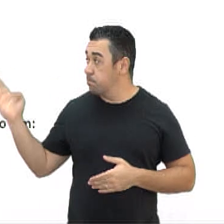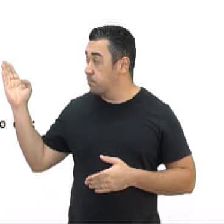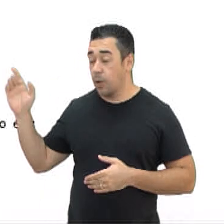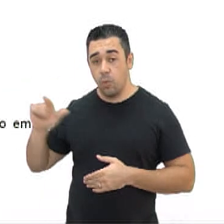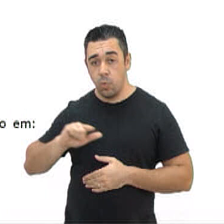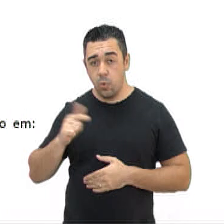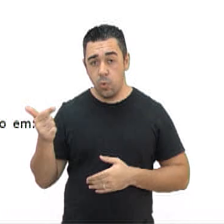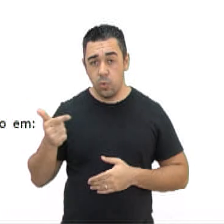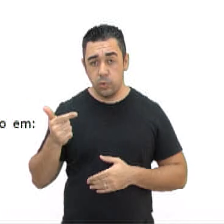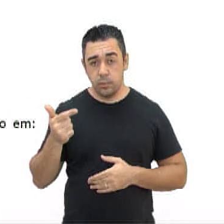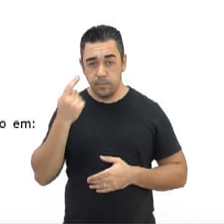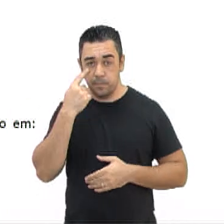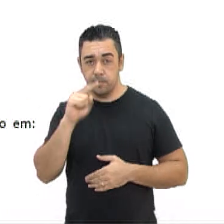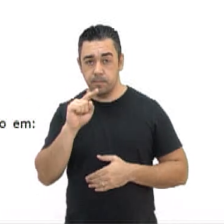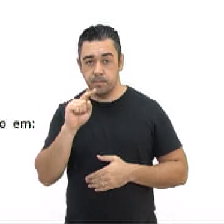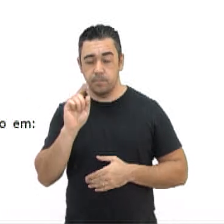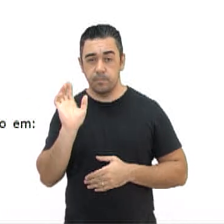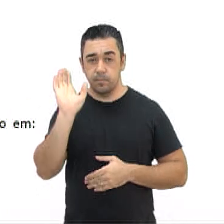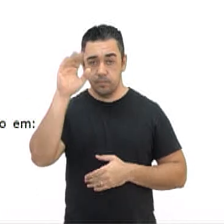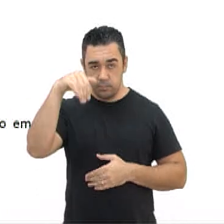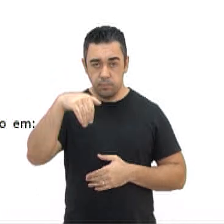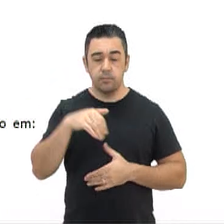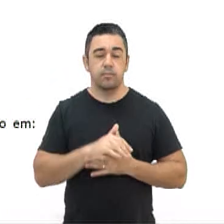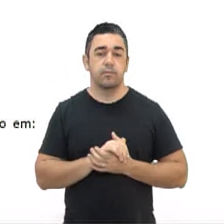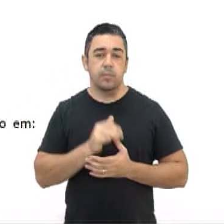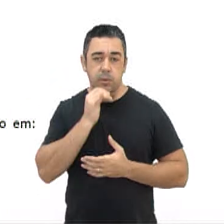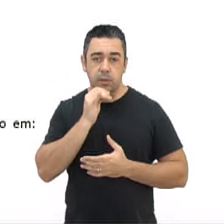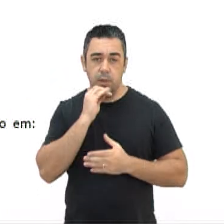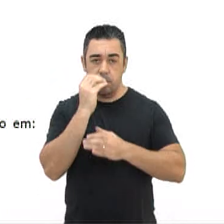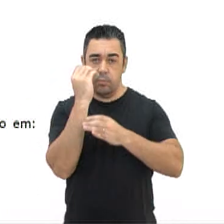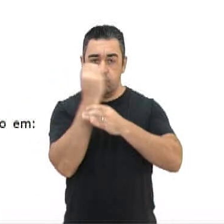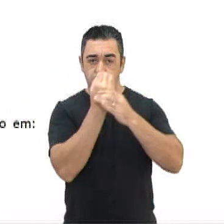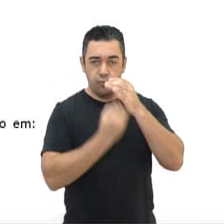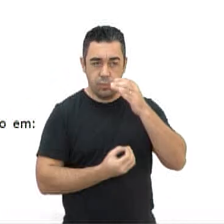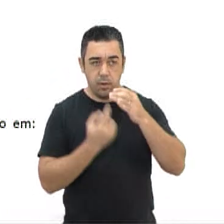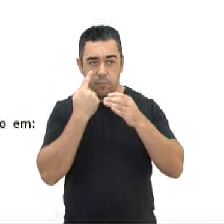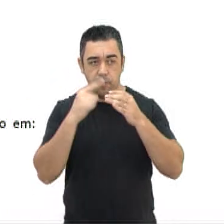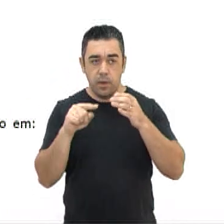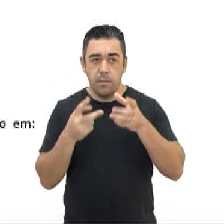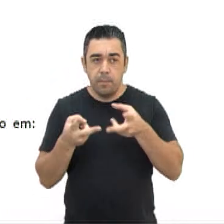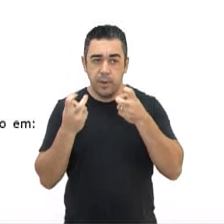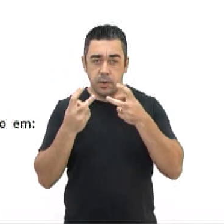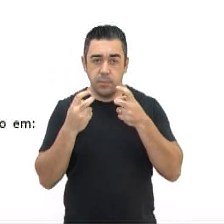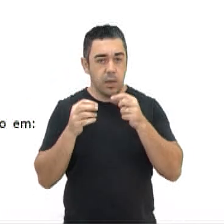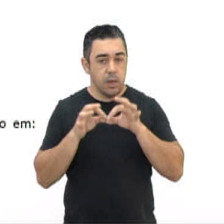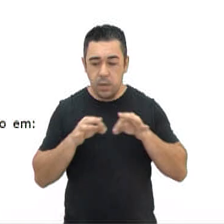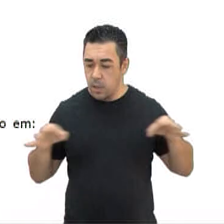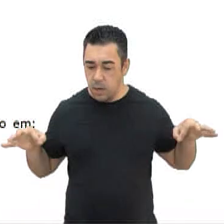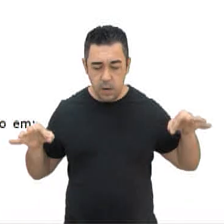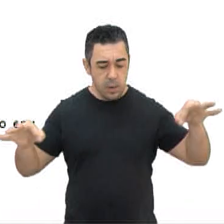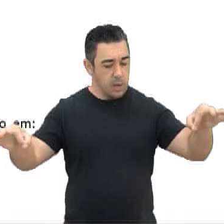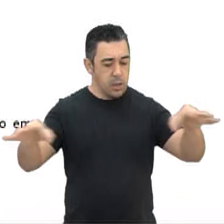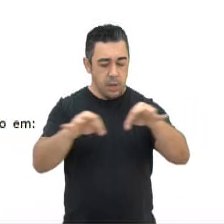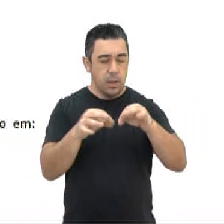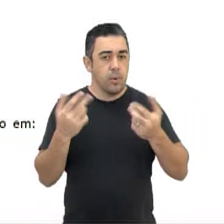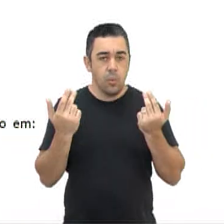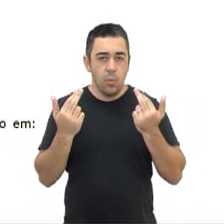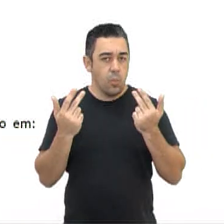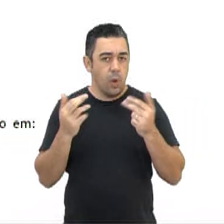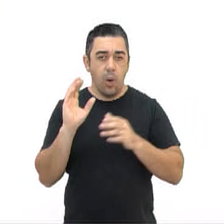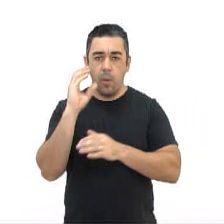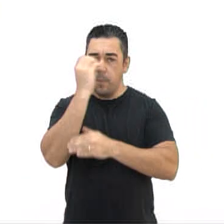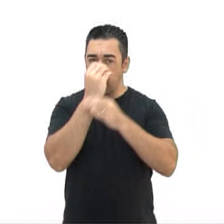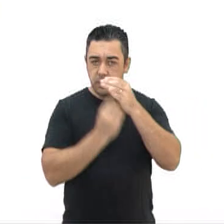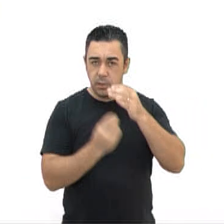Aqui uma outra imagem, dá para perceber que as dimensões da quadra são as mesmas do esporte